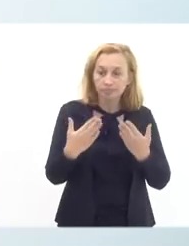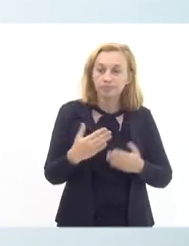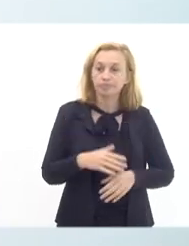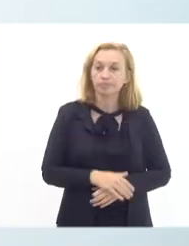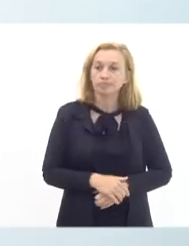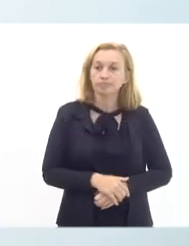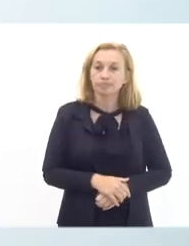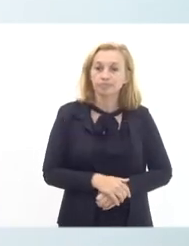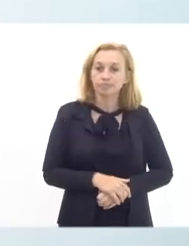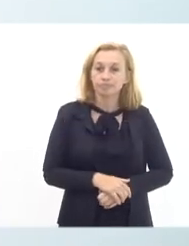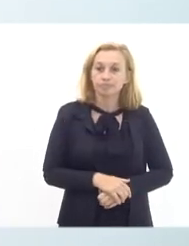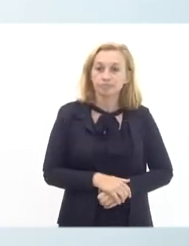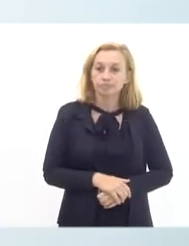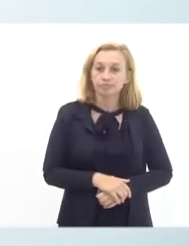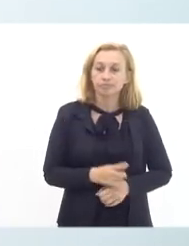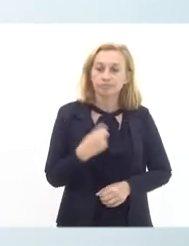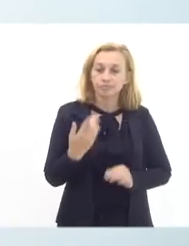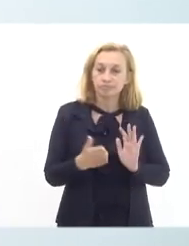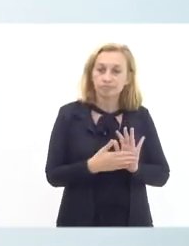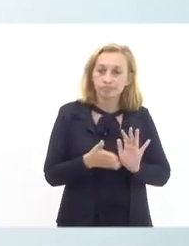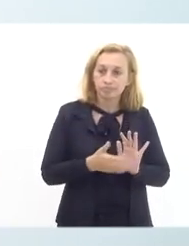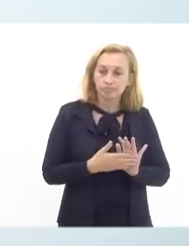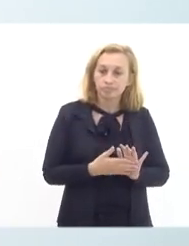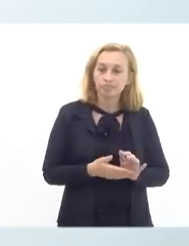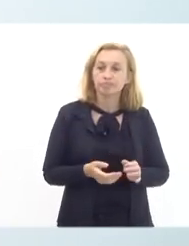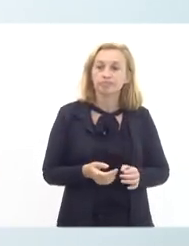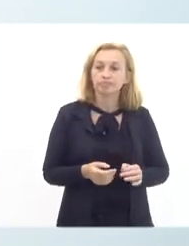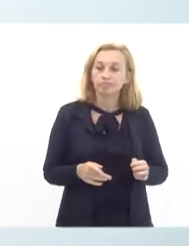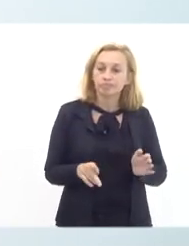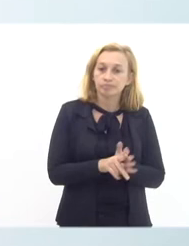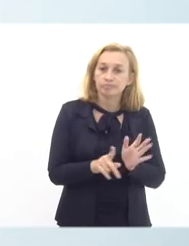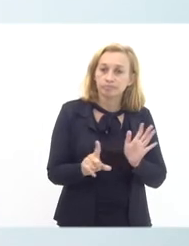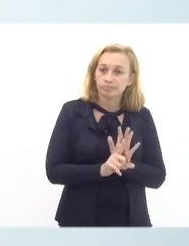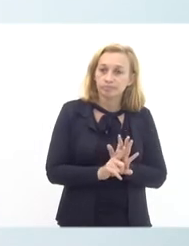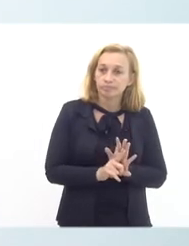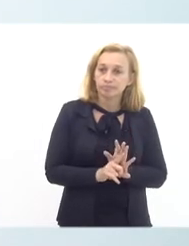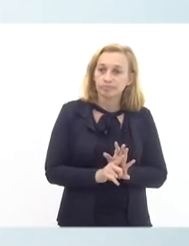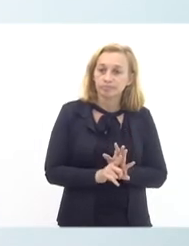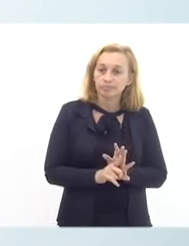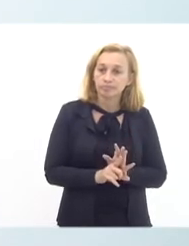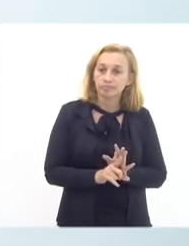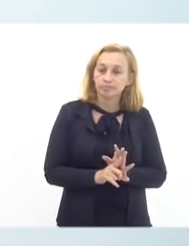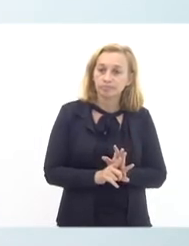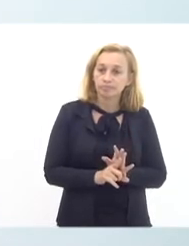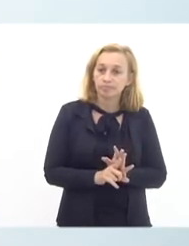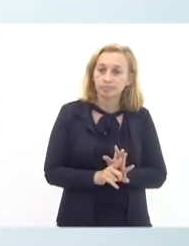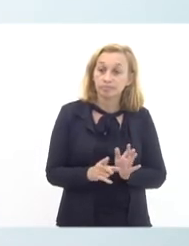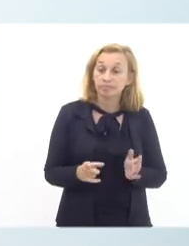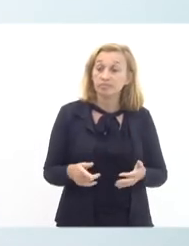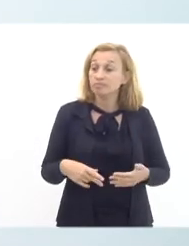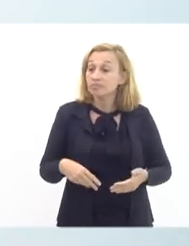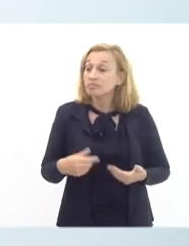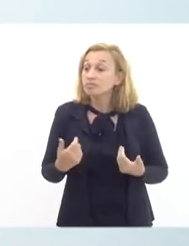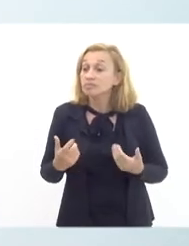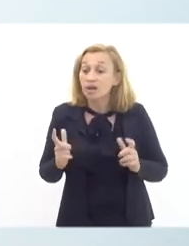ele a nossa proposta, o projeto de lei, ele está onde que eu assino agora.